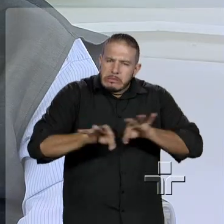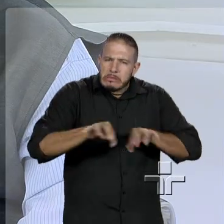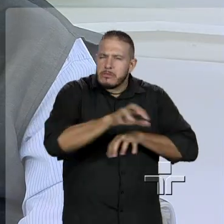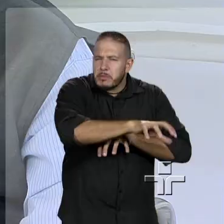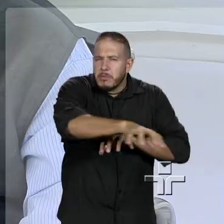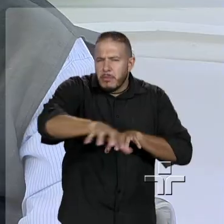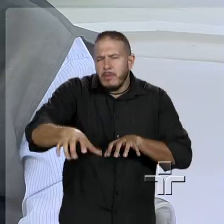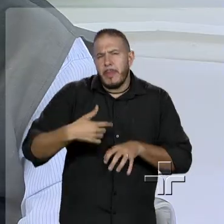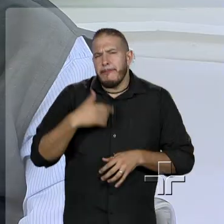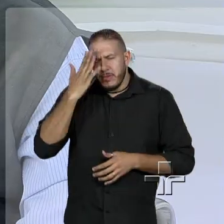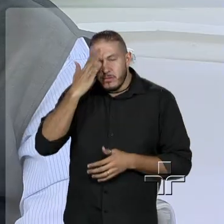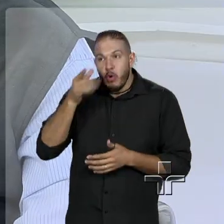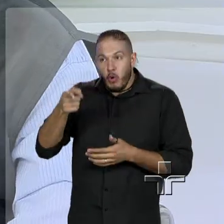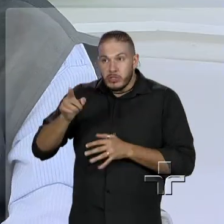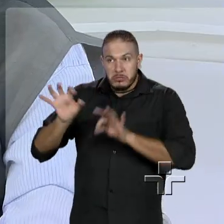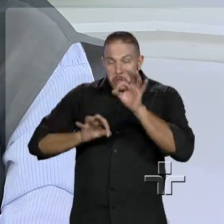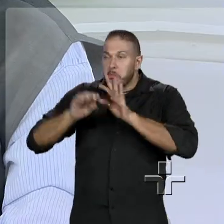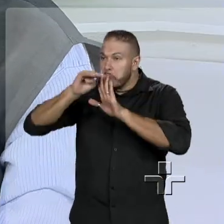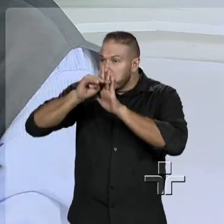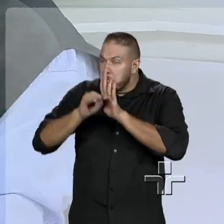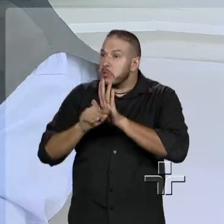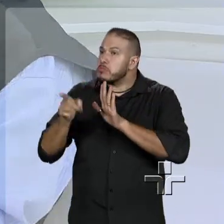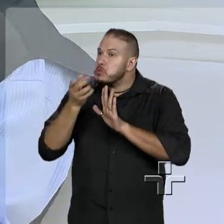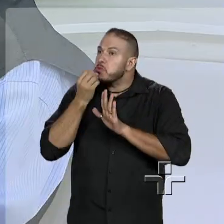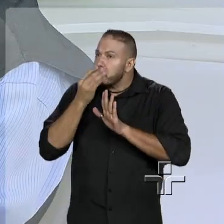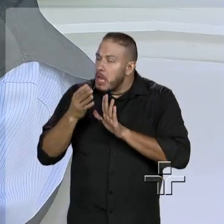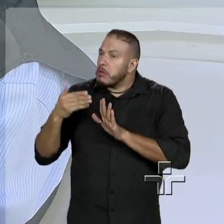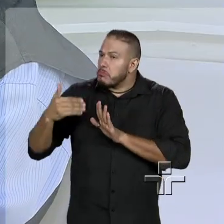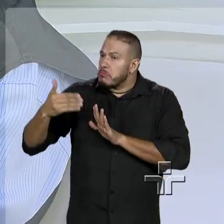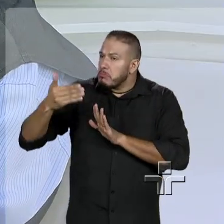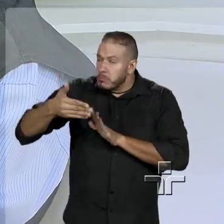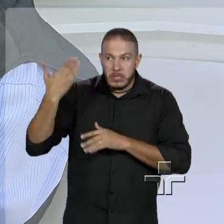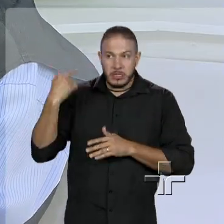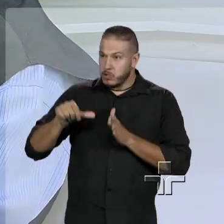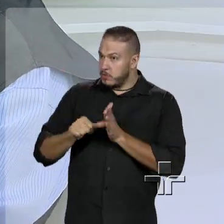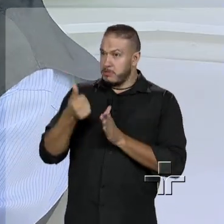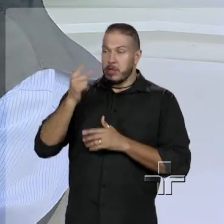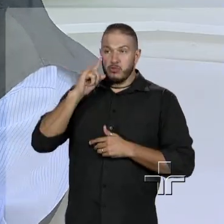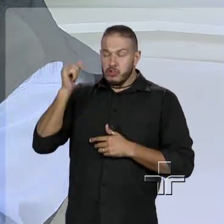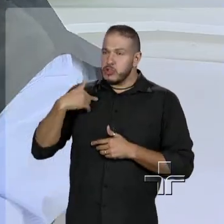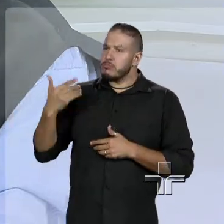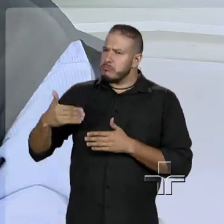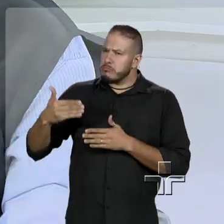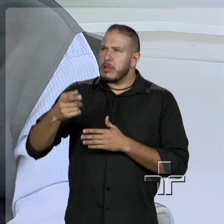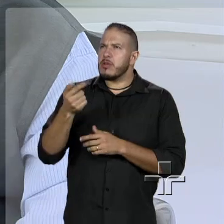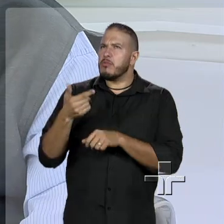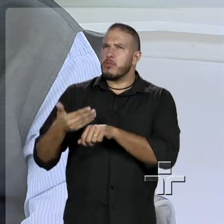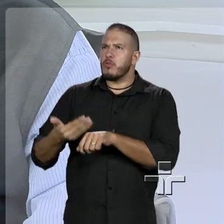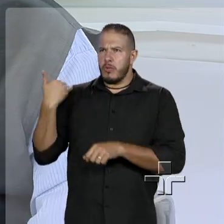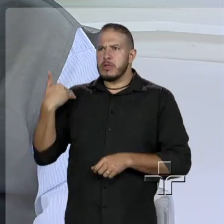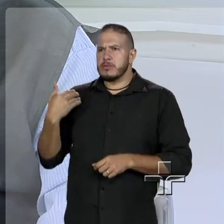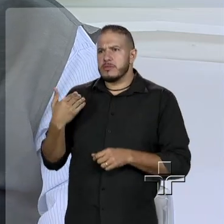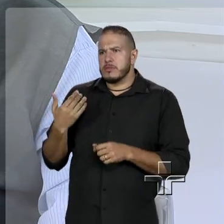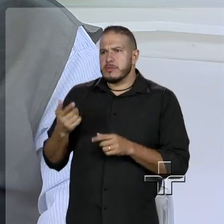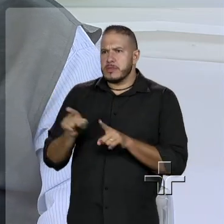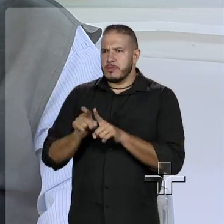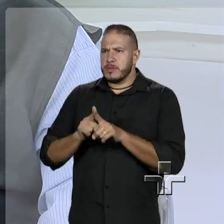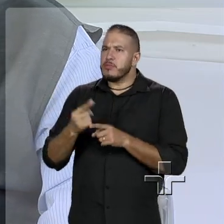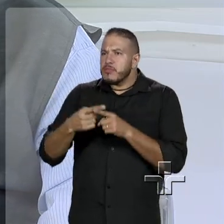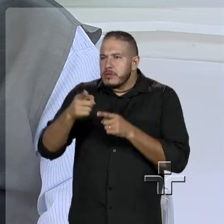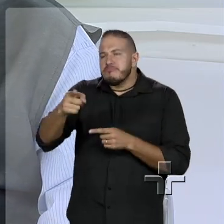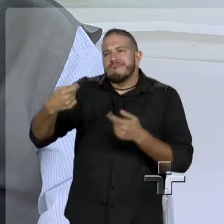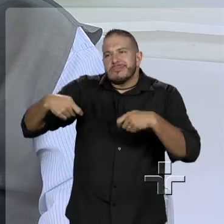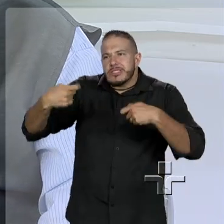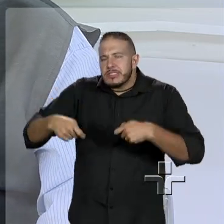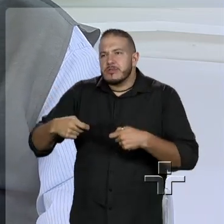programa funcionando muito bem e desde o primeiro dia, até um pouco antes até, porque é preciso